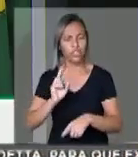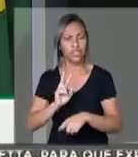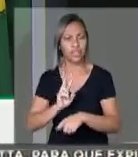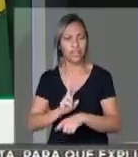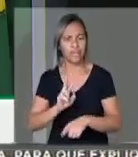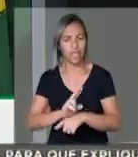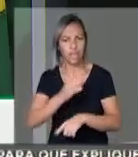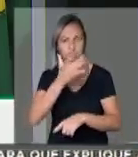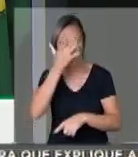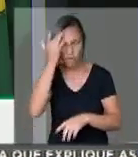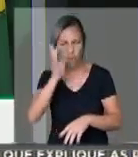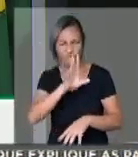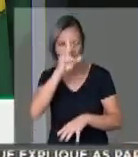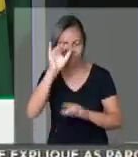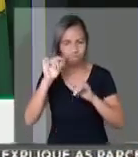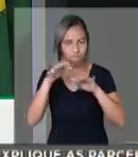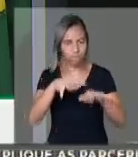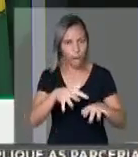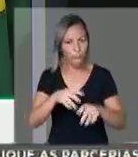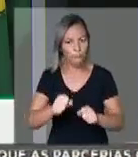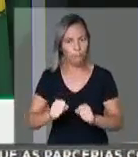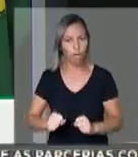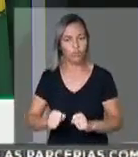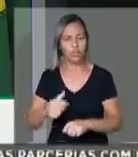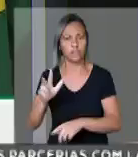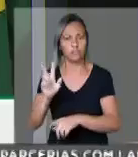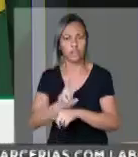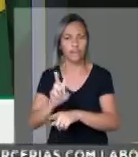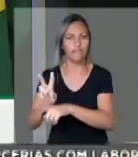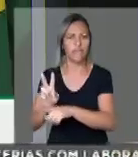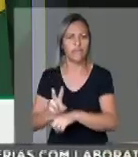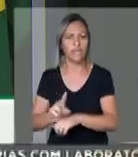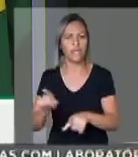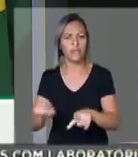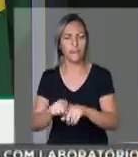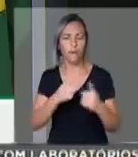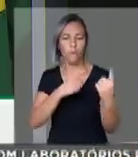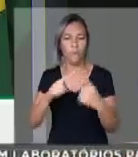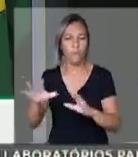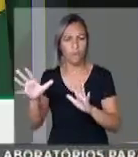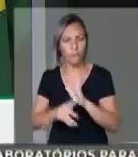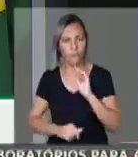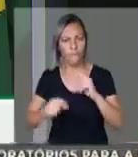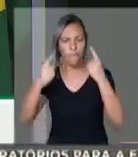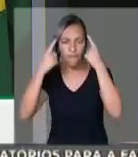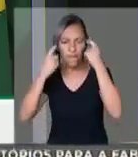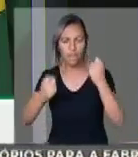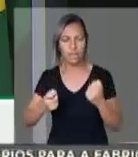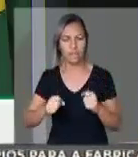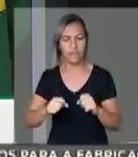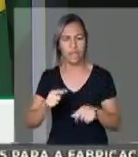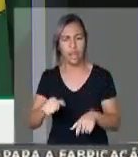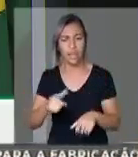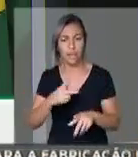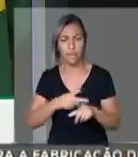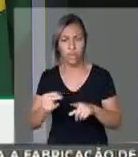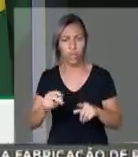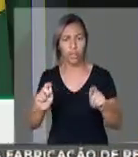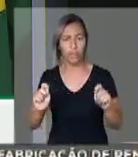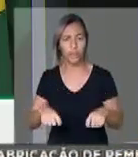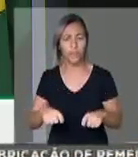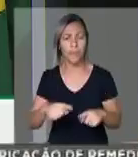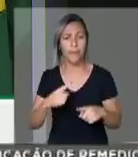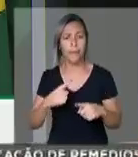defender contra invasores, contra invasões, e contra o roubo e a violência. Essa vitória só foi